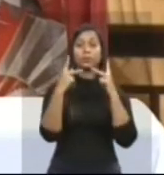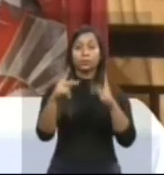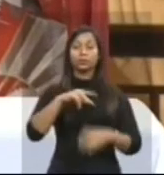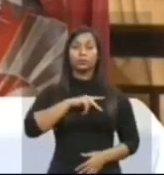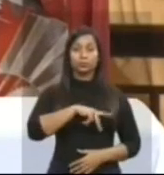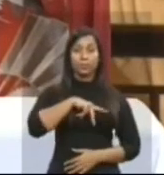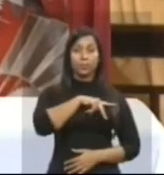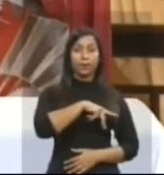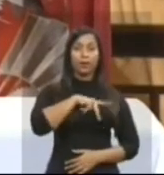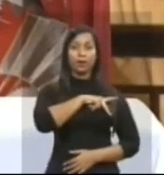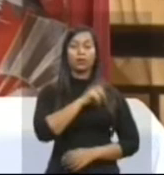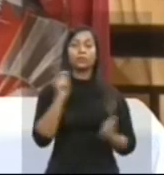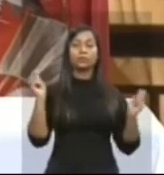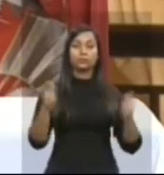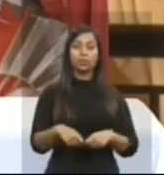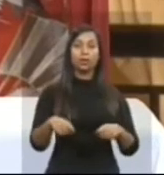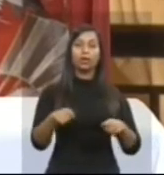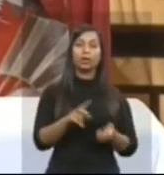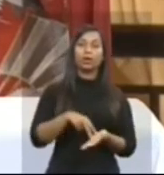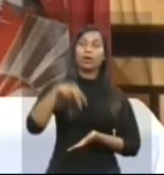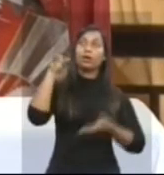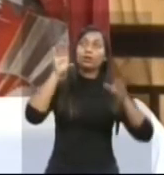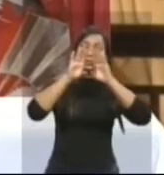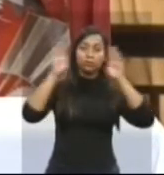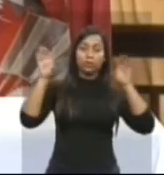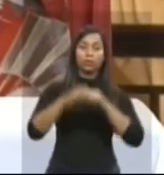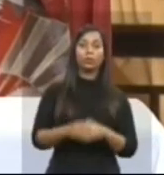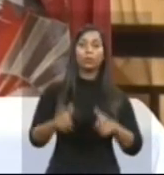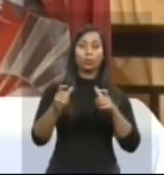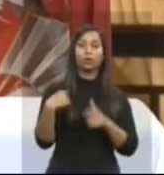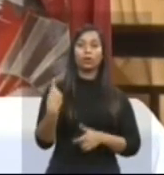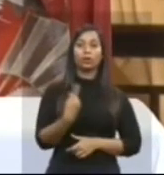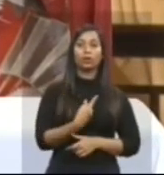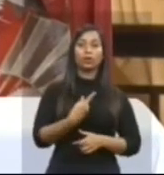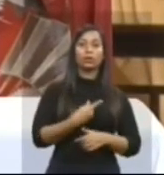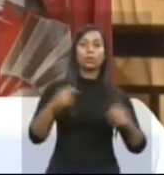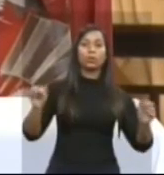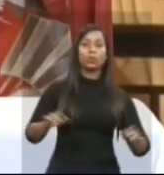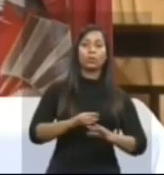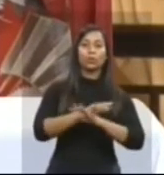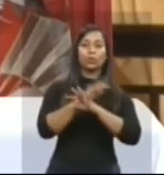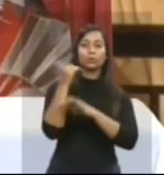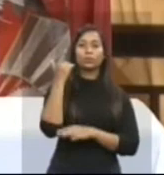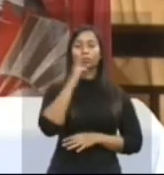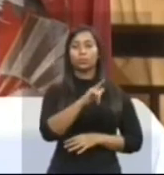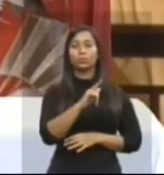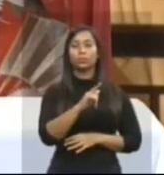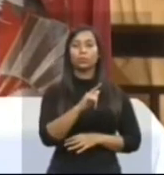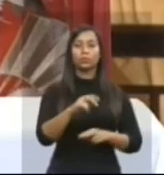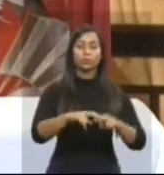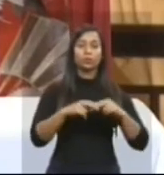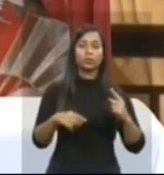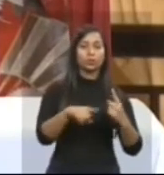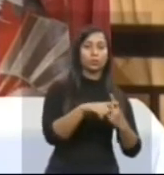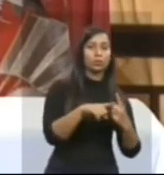de Paulo vos leve à pátria celeste, onde chegaram gloriosamente, um pela